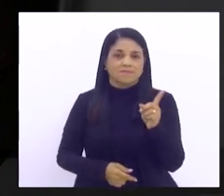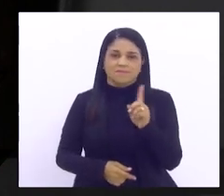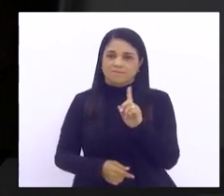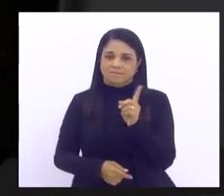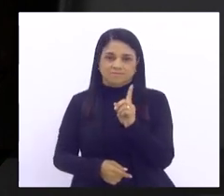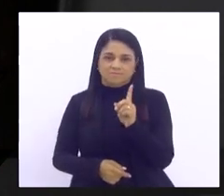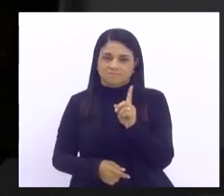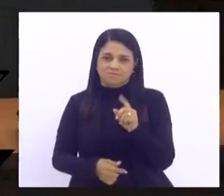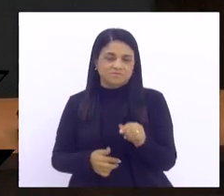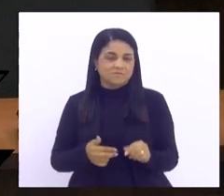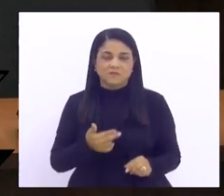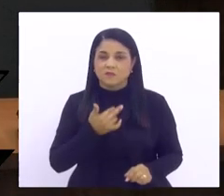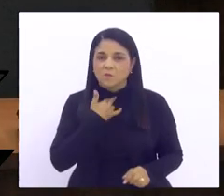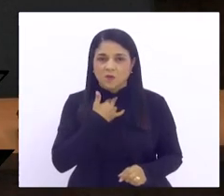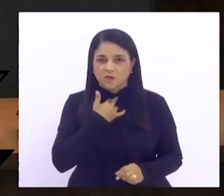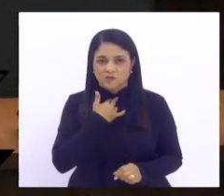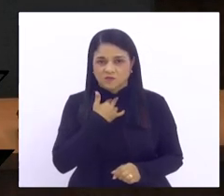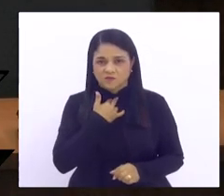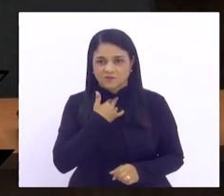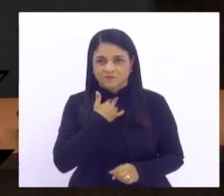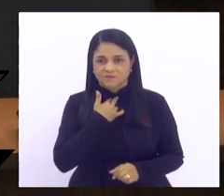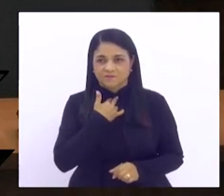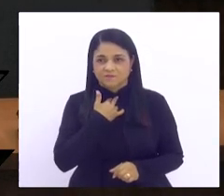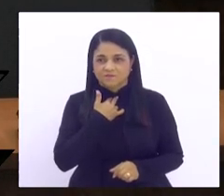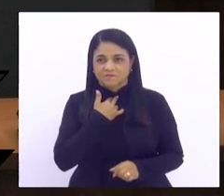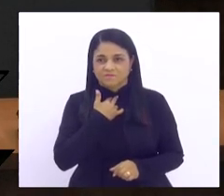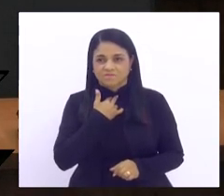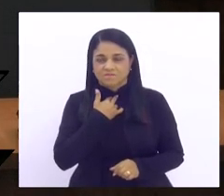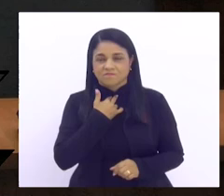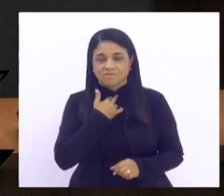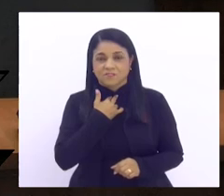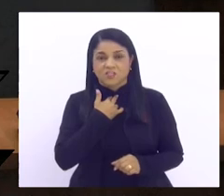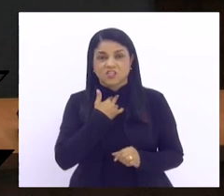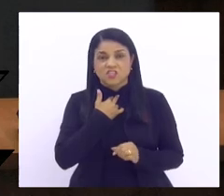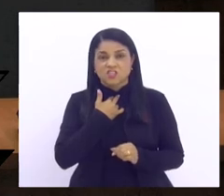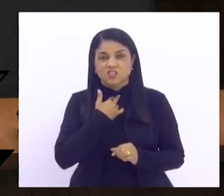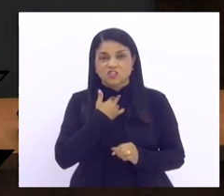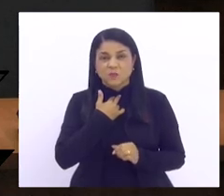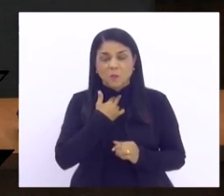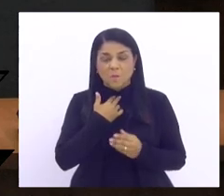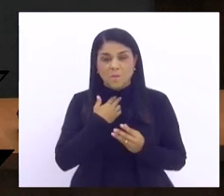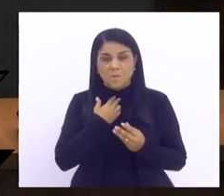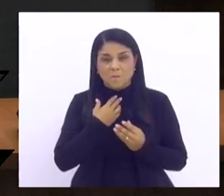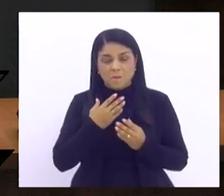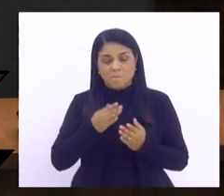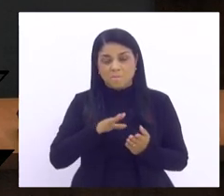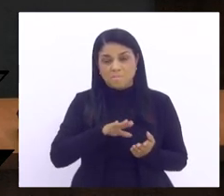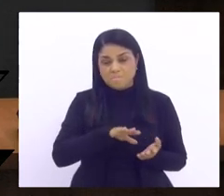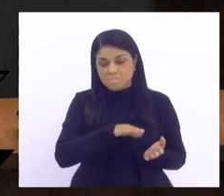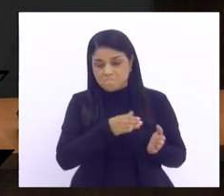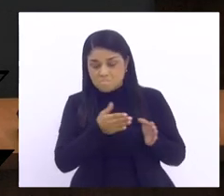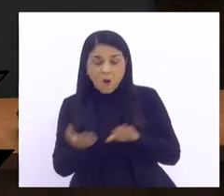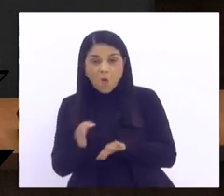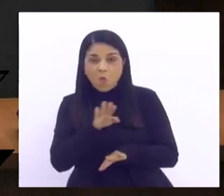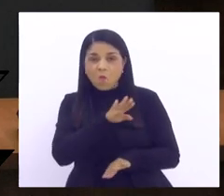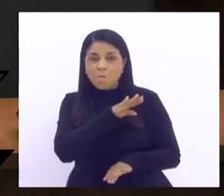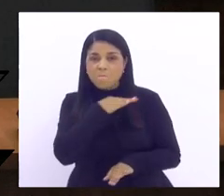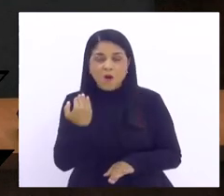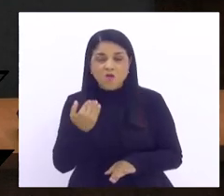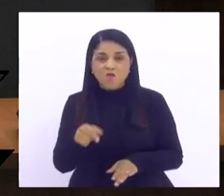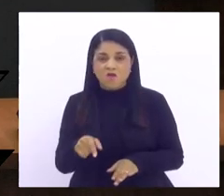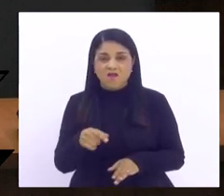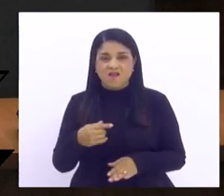Não pode ser assim. Porque nós estamos tirando a vida do mais frágil. E é o que a Cris disse de maneira muito